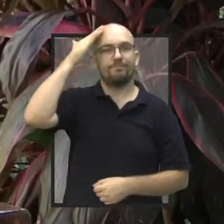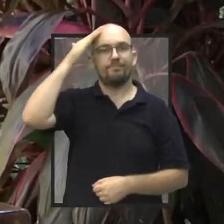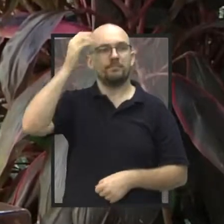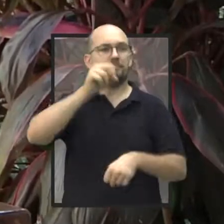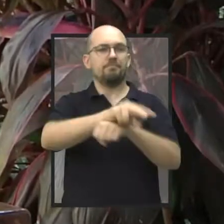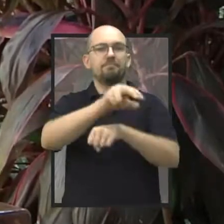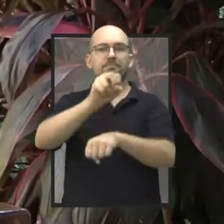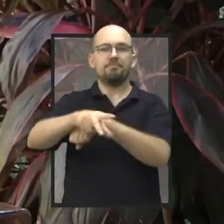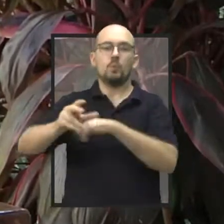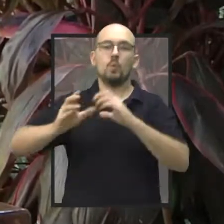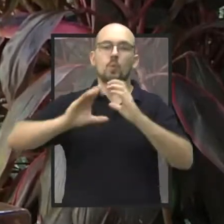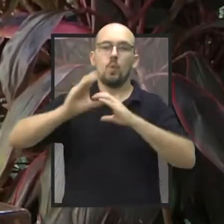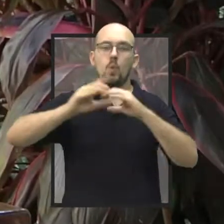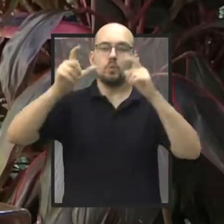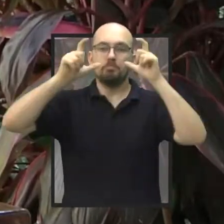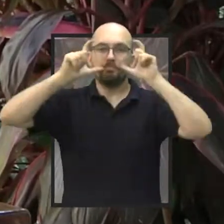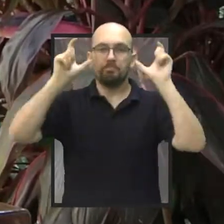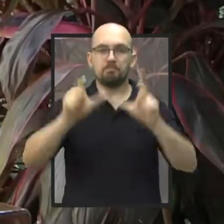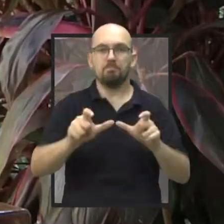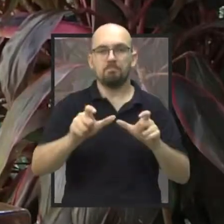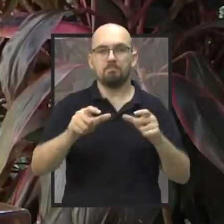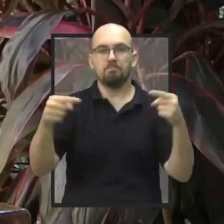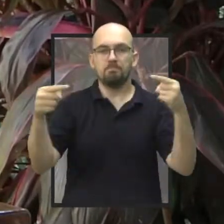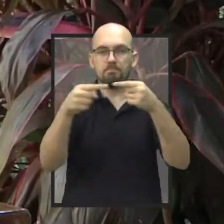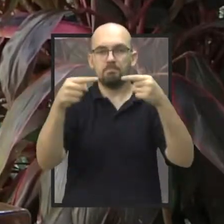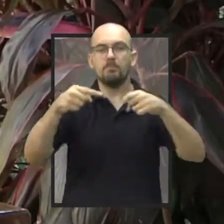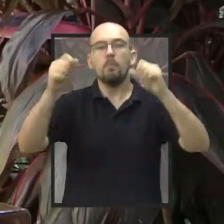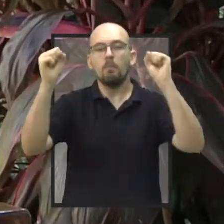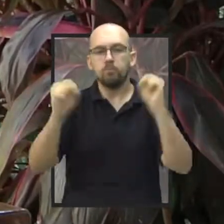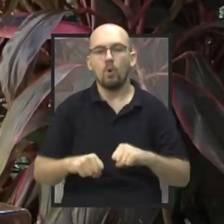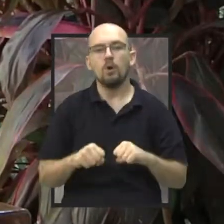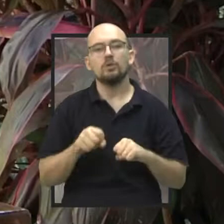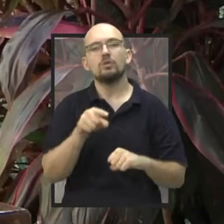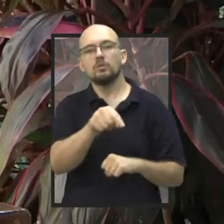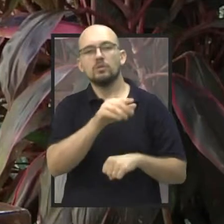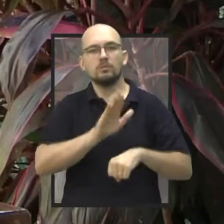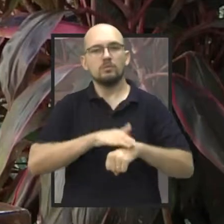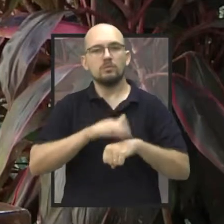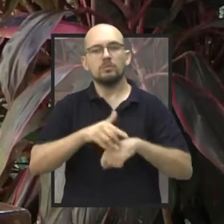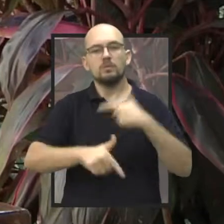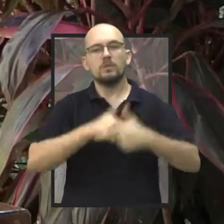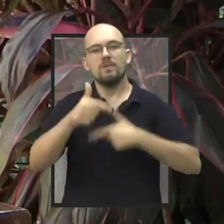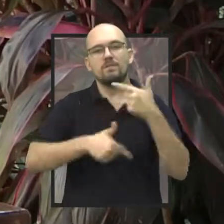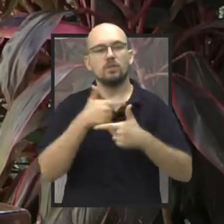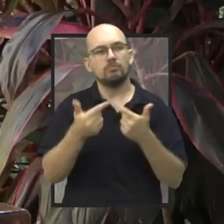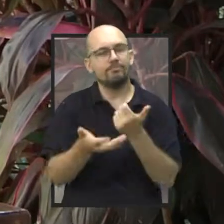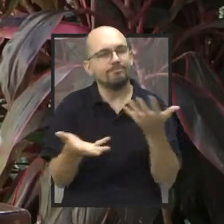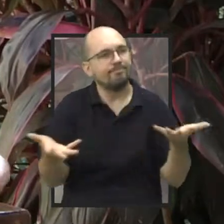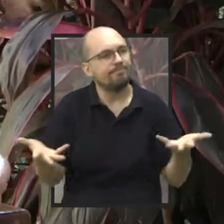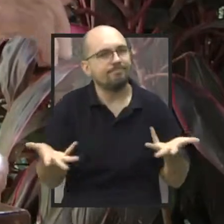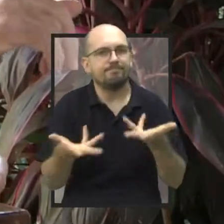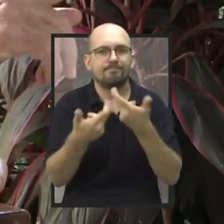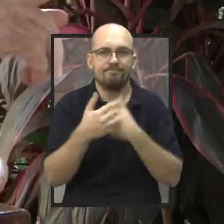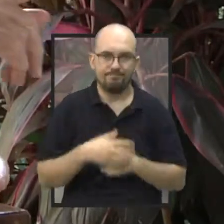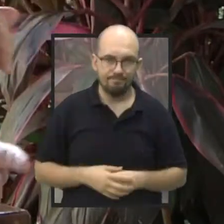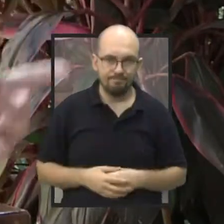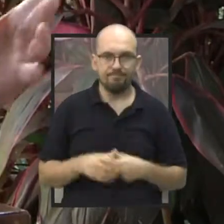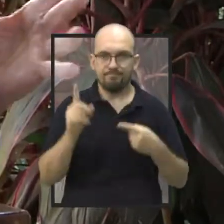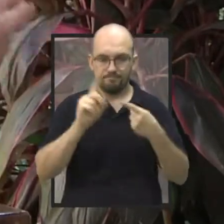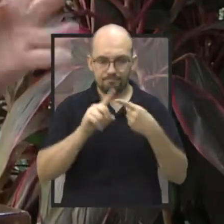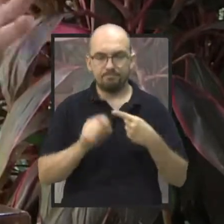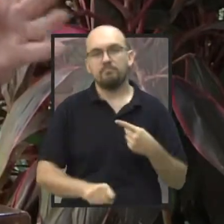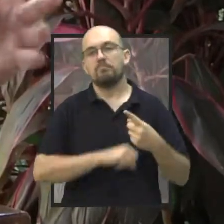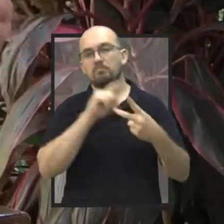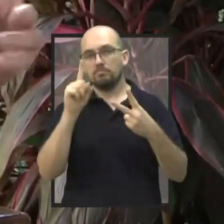concursos públicos interessantes, onde ele poderá prestar um serviço extraordinário. 2,